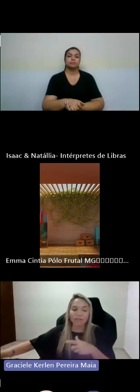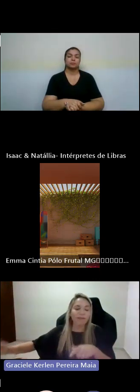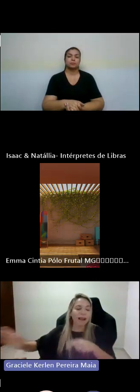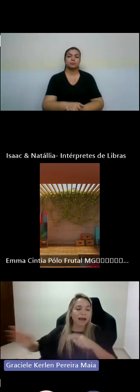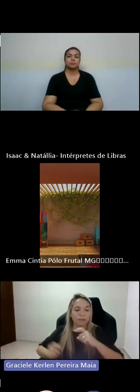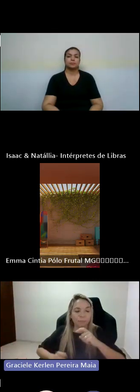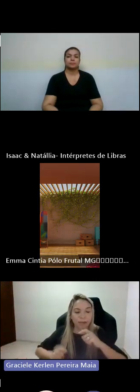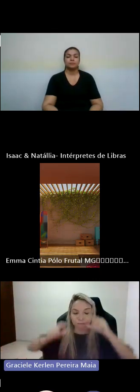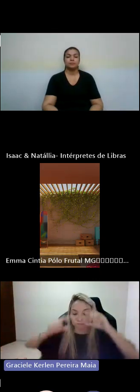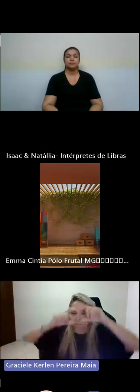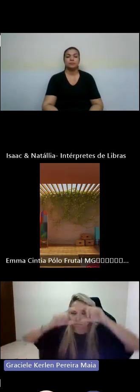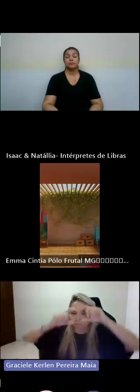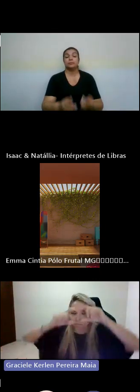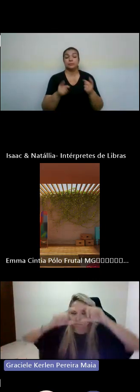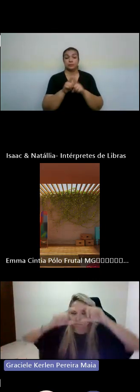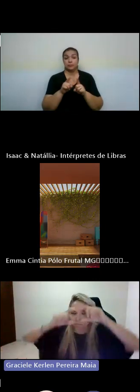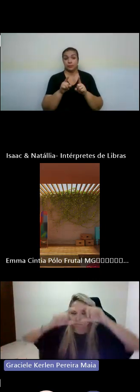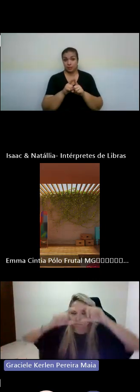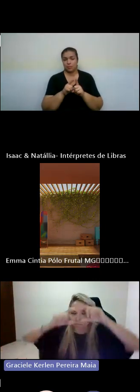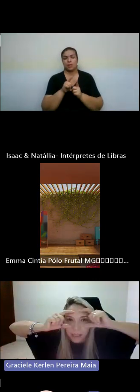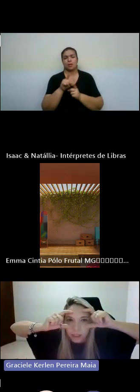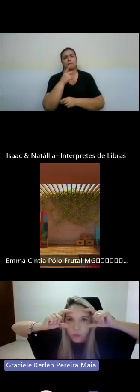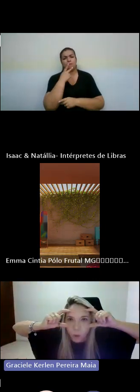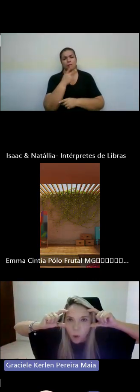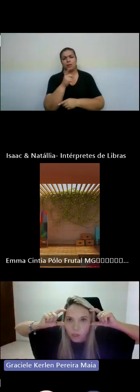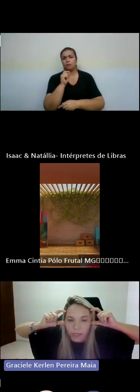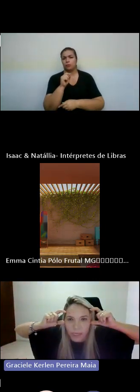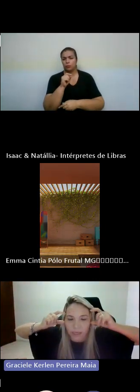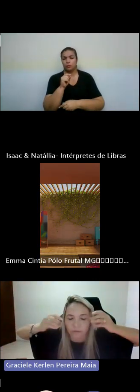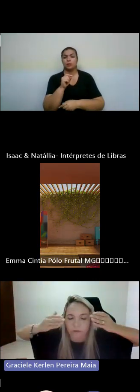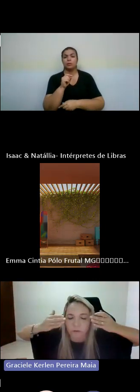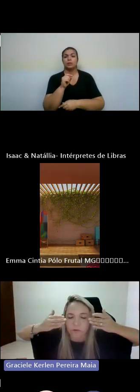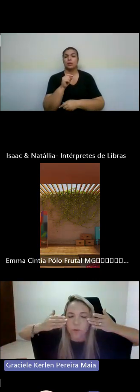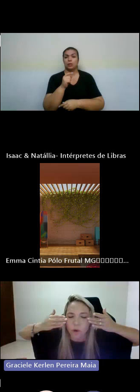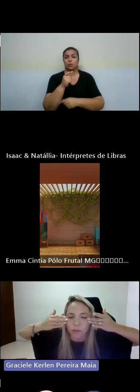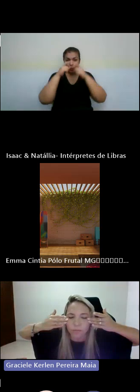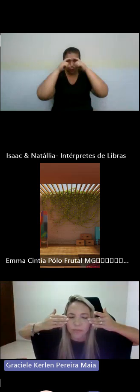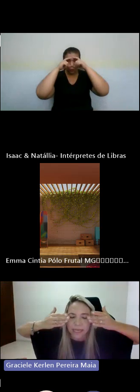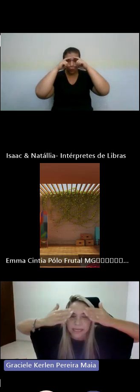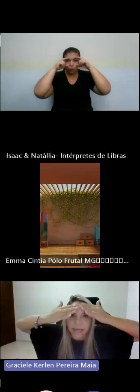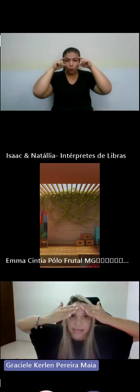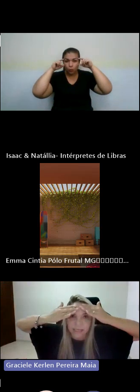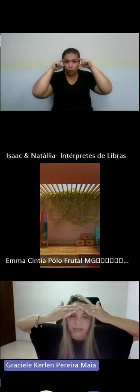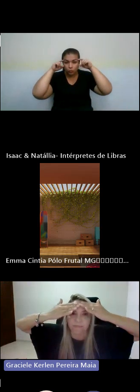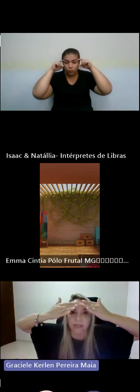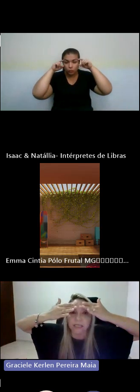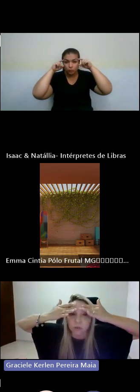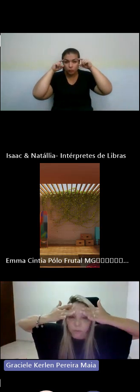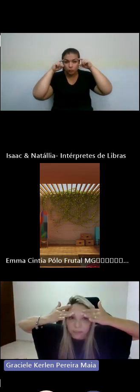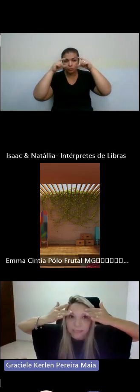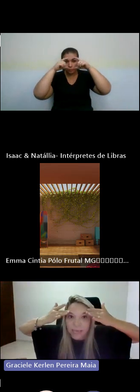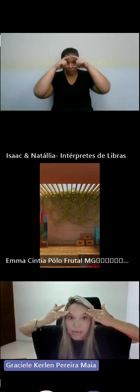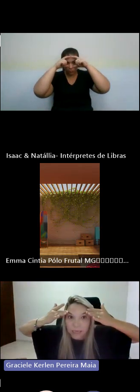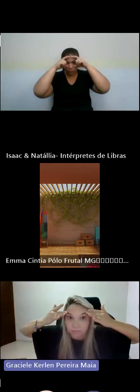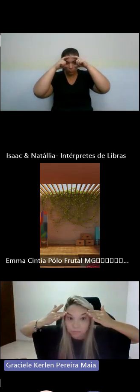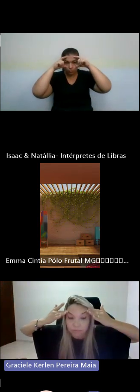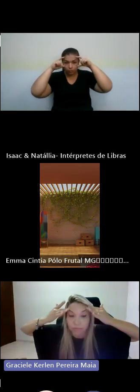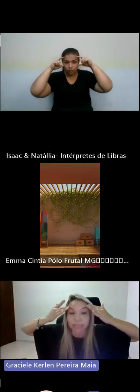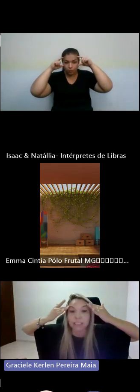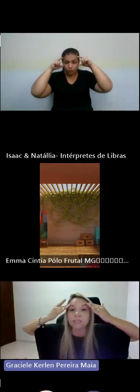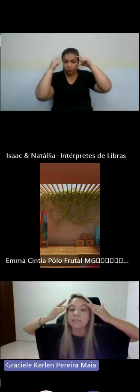E ele falava também que toda essa parte do olho aqui, que envolve o olho, testa e